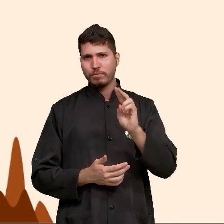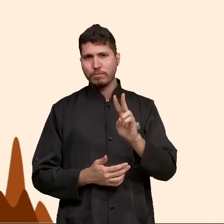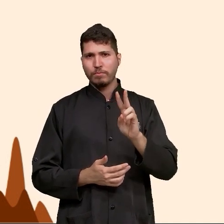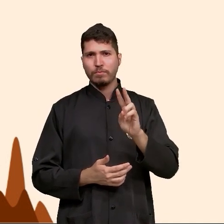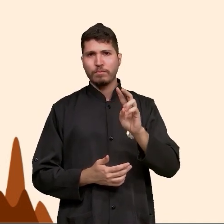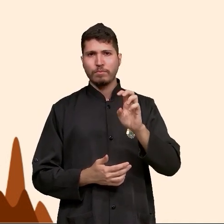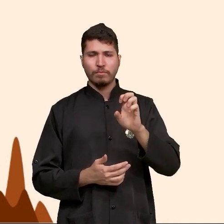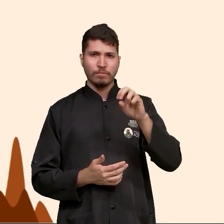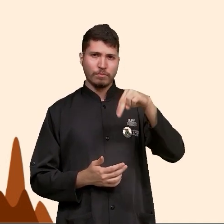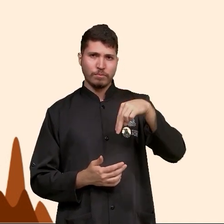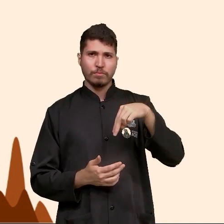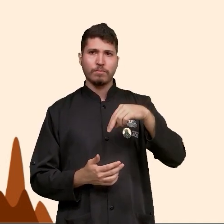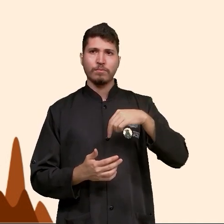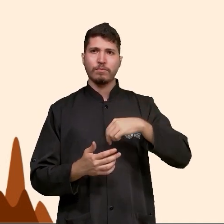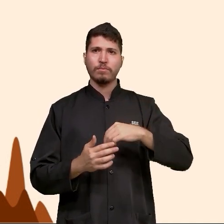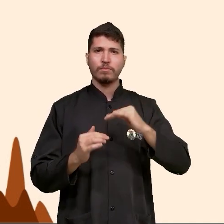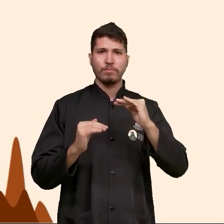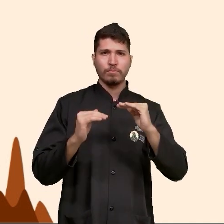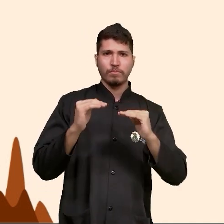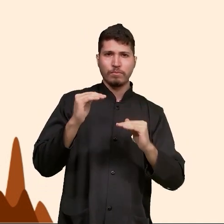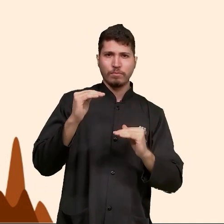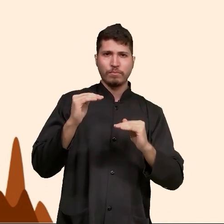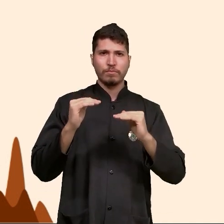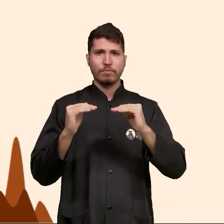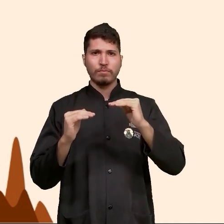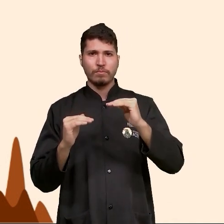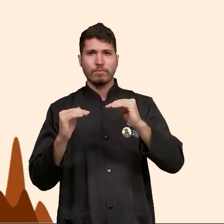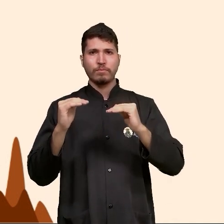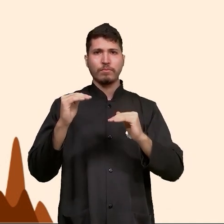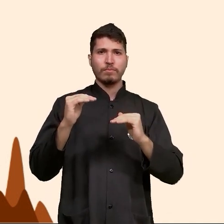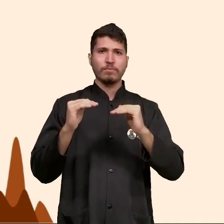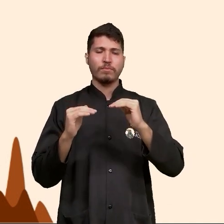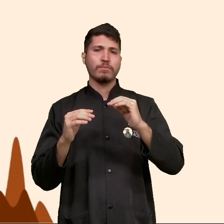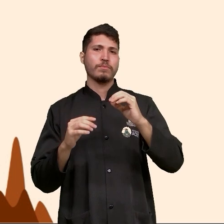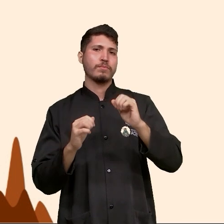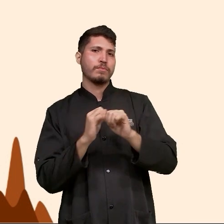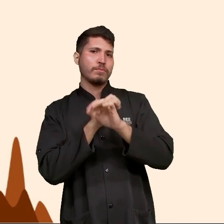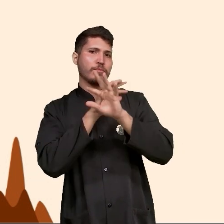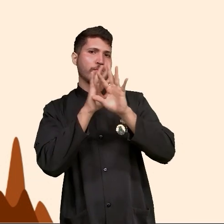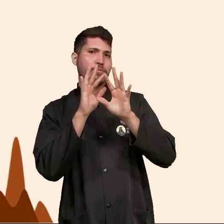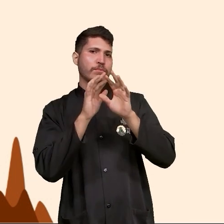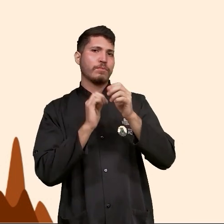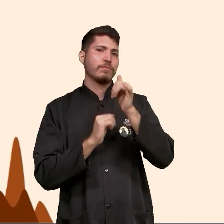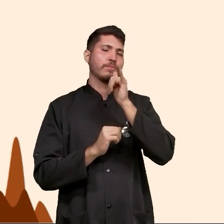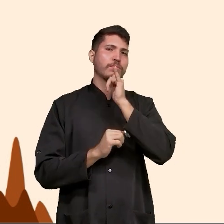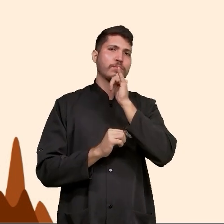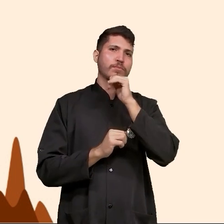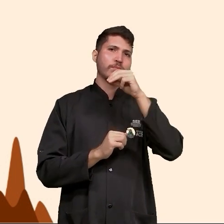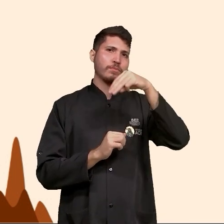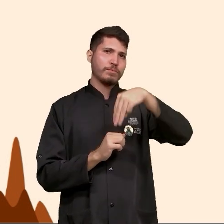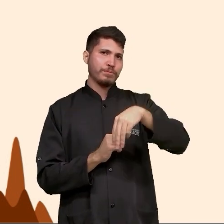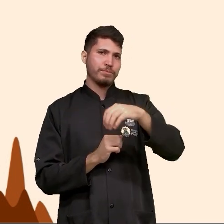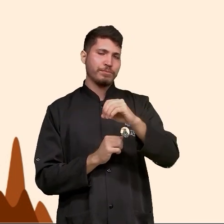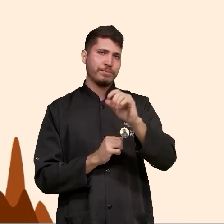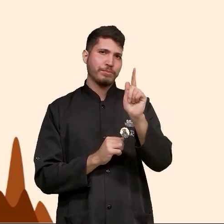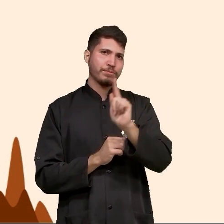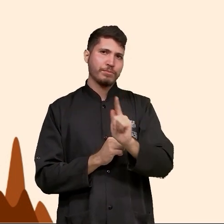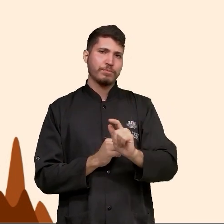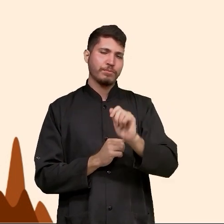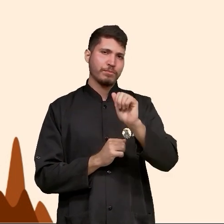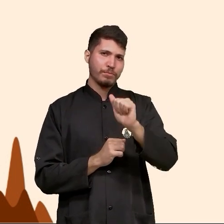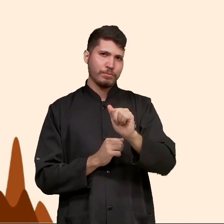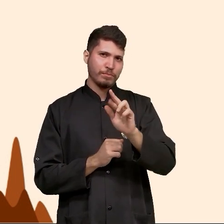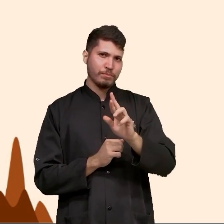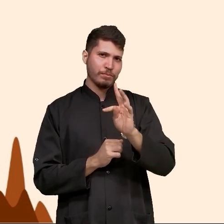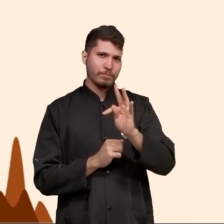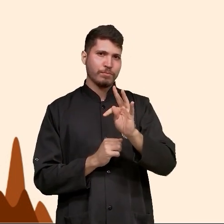Mozart, no equilíbrio e clareza. E a partir desse período, do barroco,